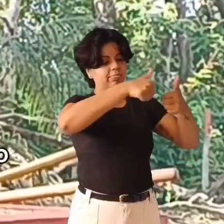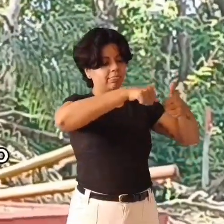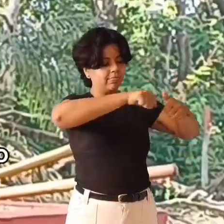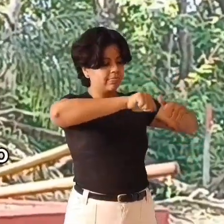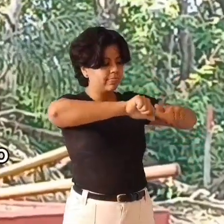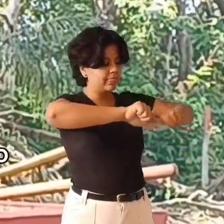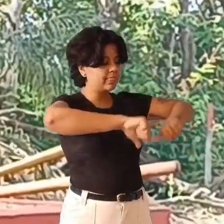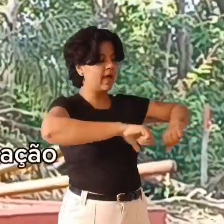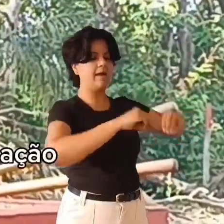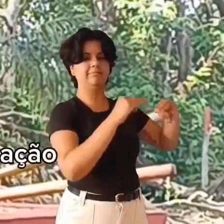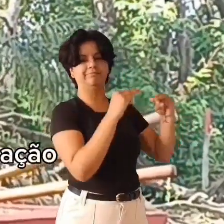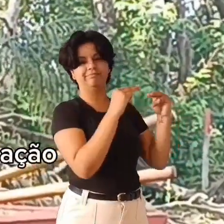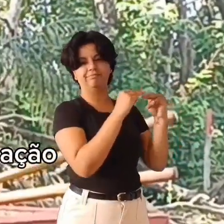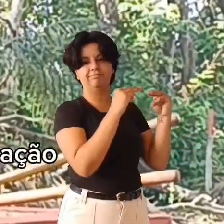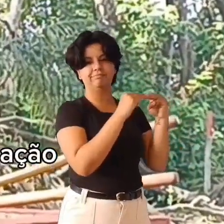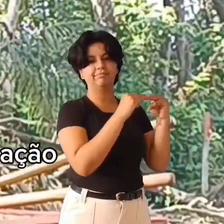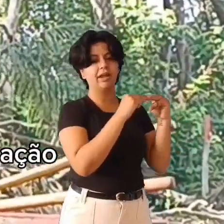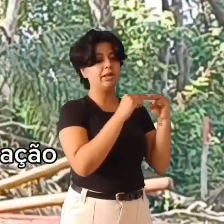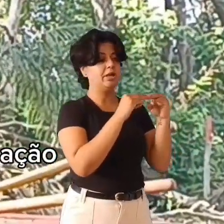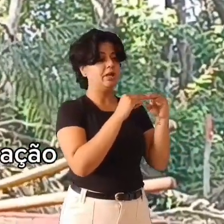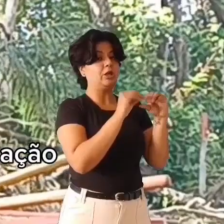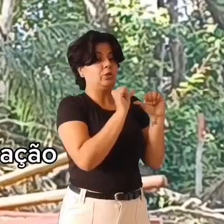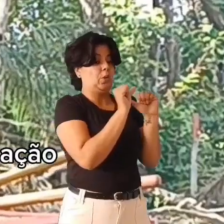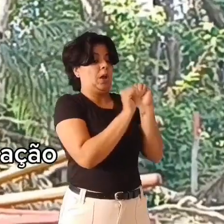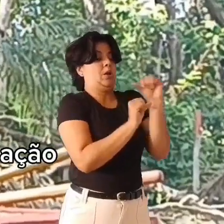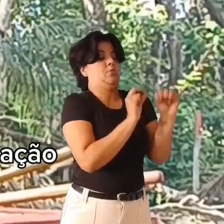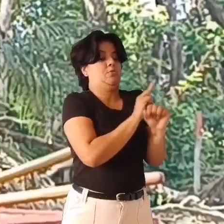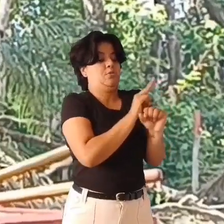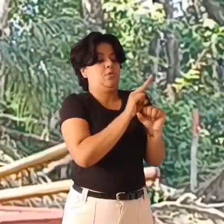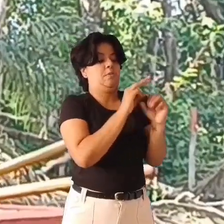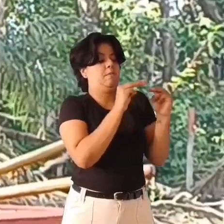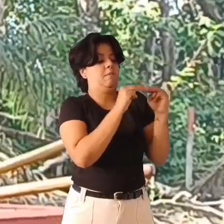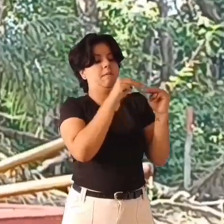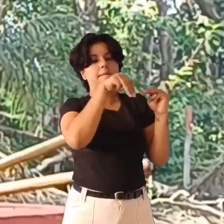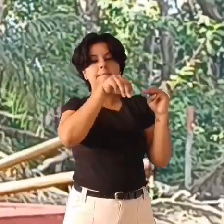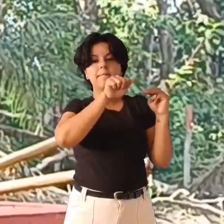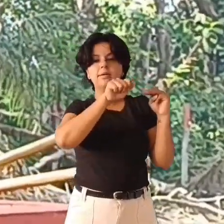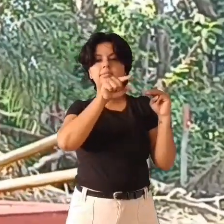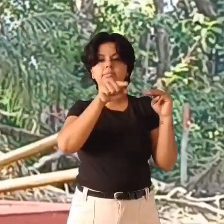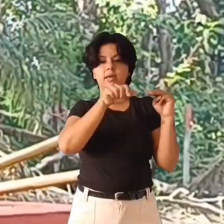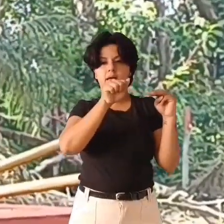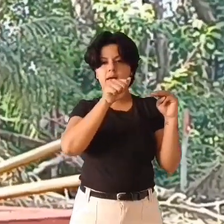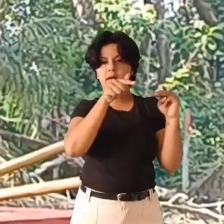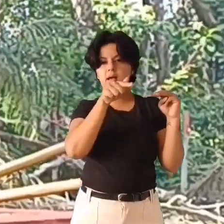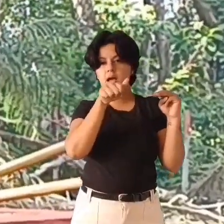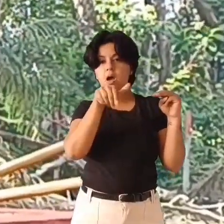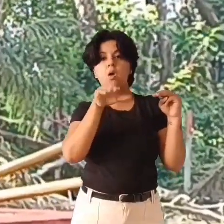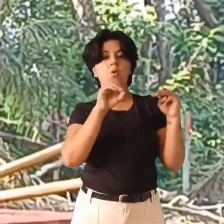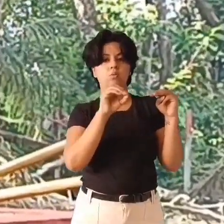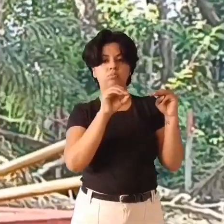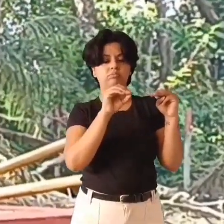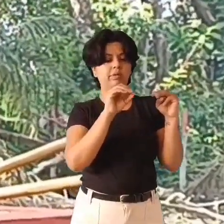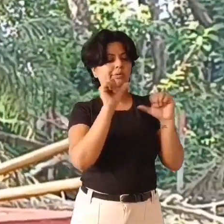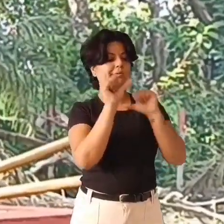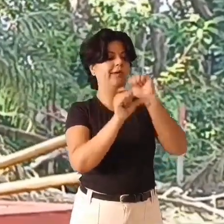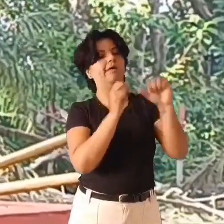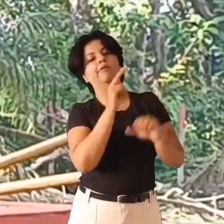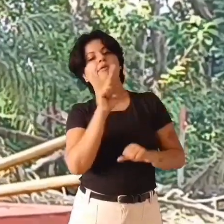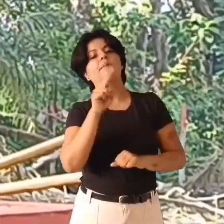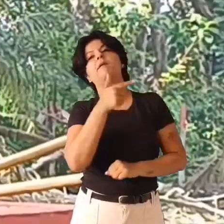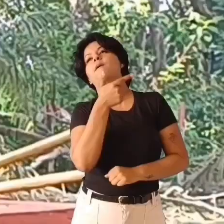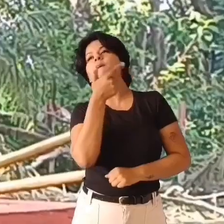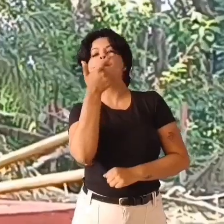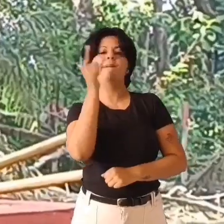ficou abandonado, chegou ao ponto de mudar até a denominação, deixou de ser Mazagão para ser Regeneração. Foi mudando